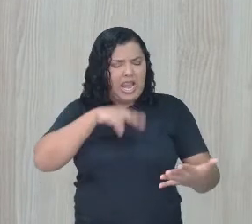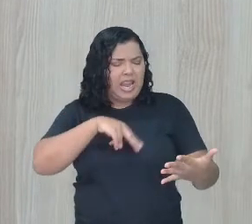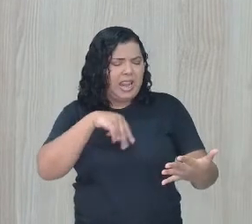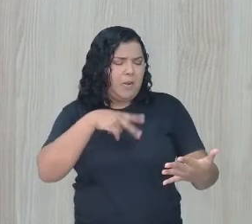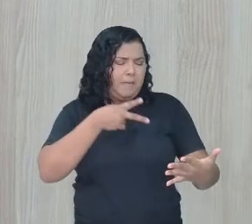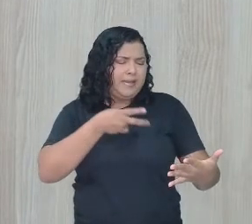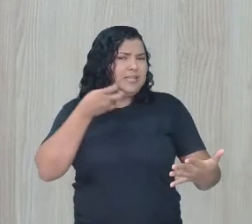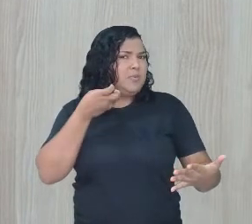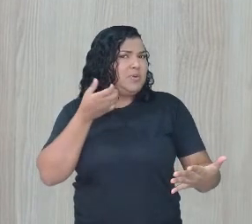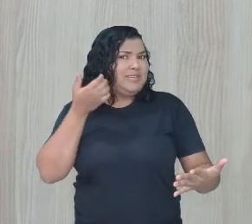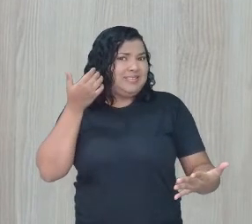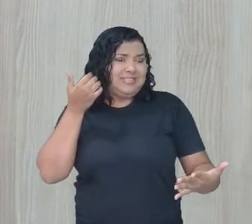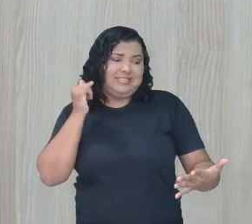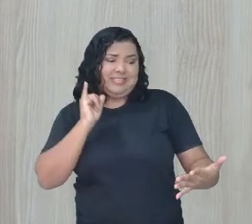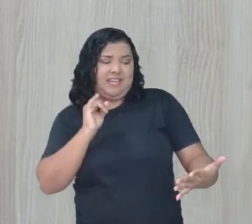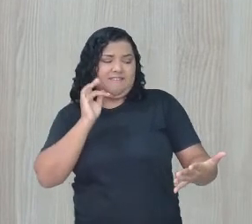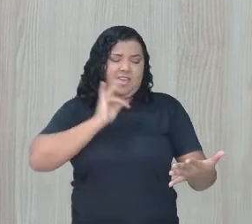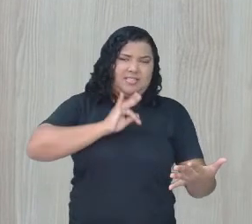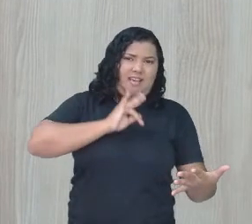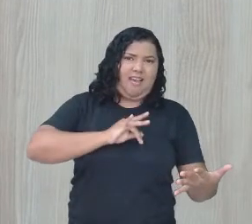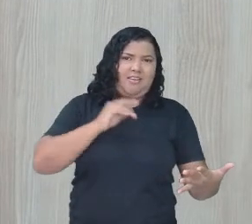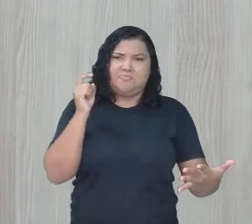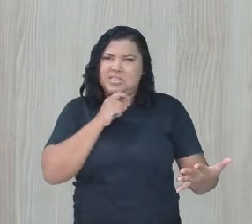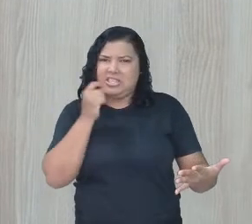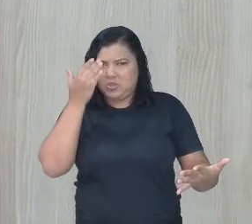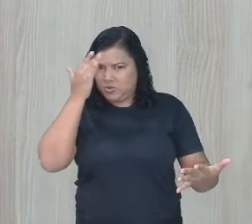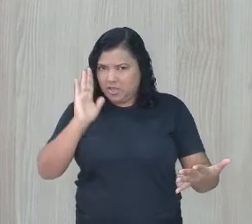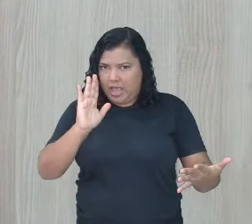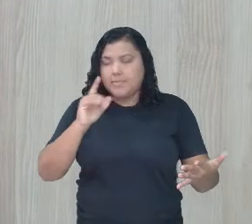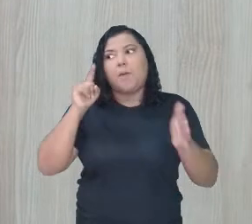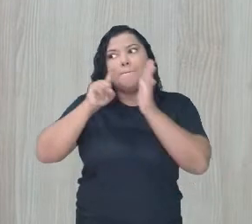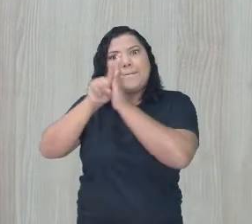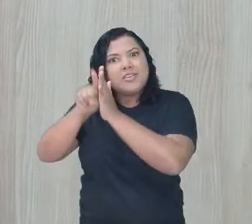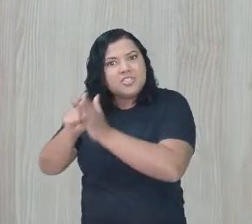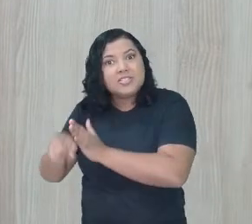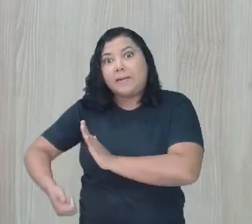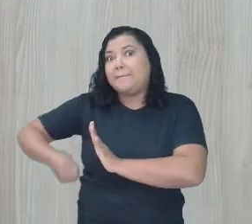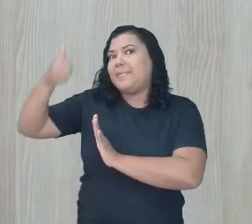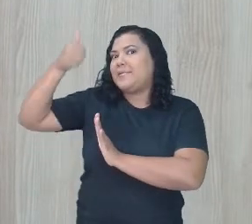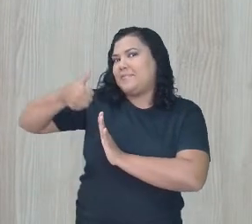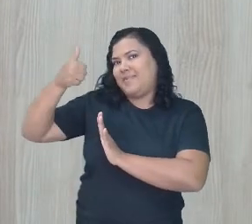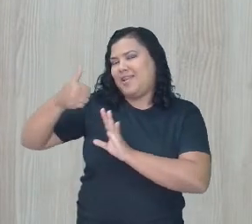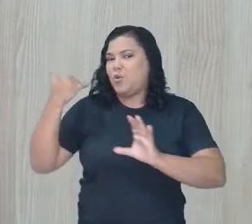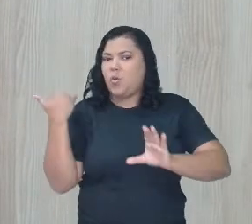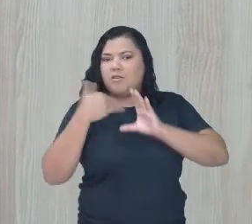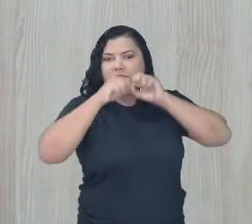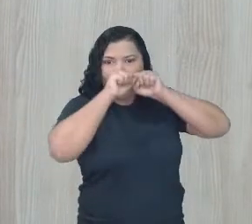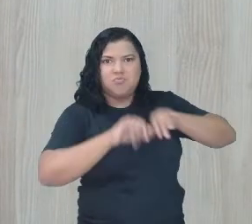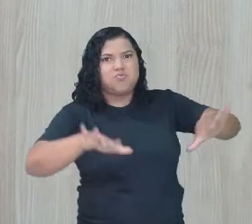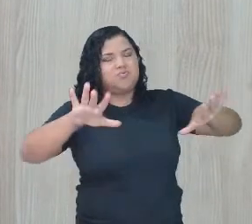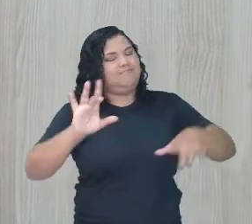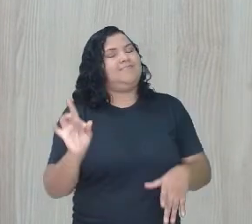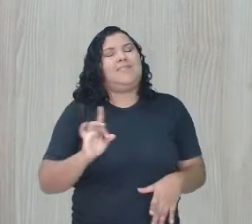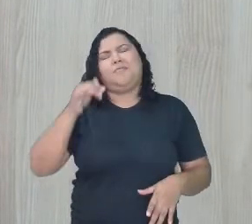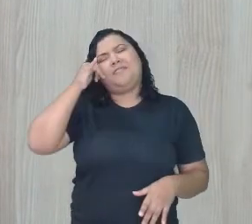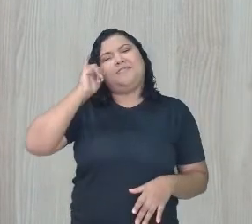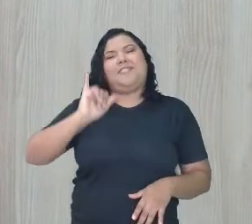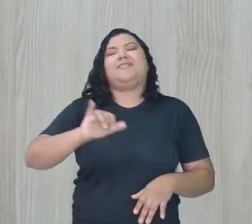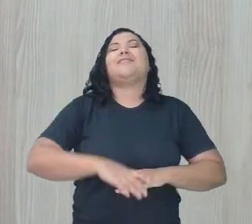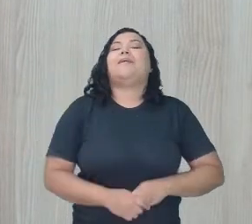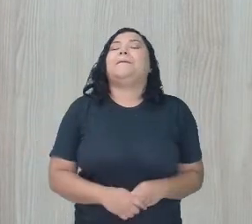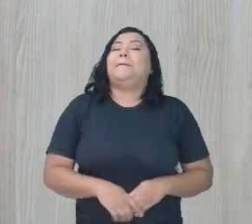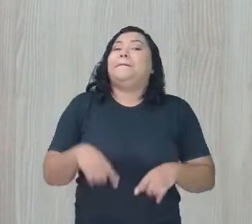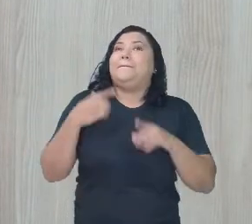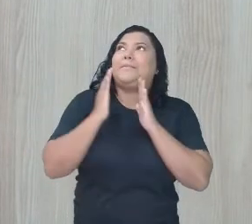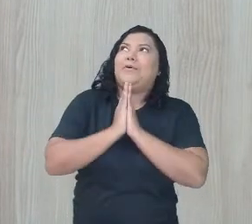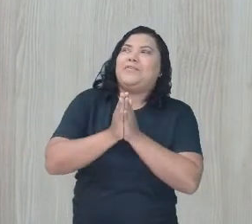alguma notícia, minha gente, vai atrás, busca em outras fontes. Não espalha, pelo amor de Deus. Sim. Porque aí